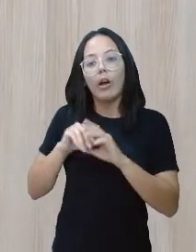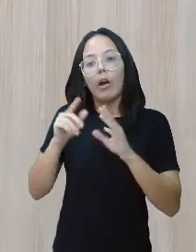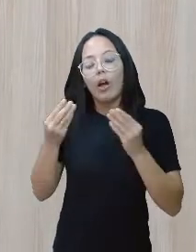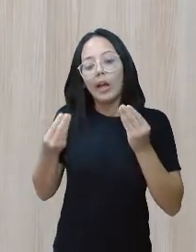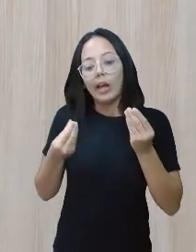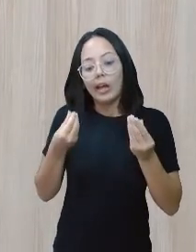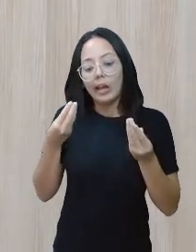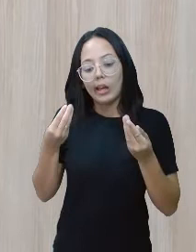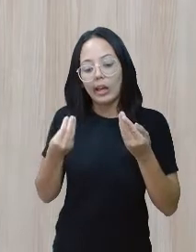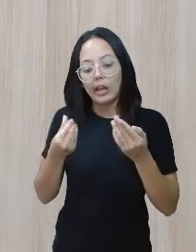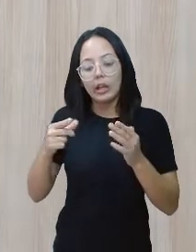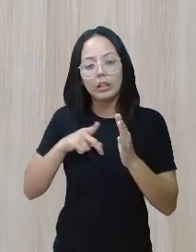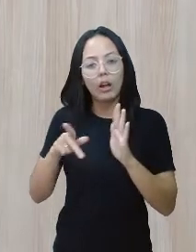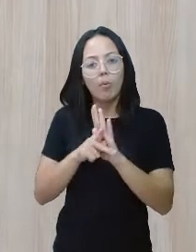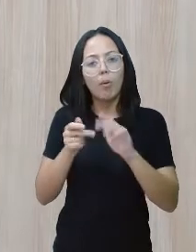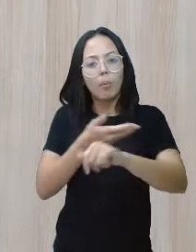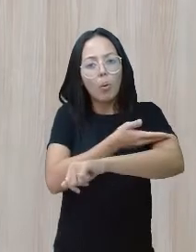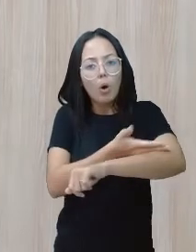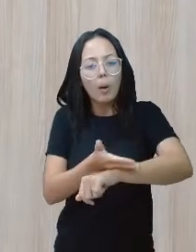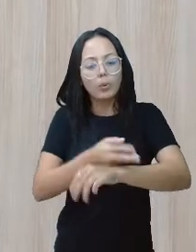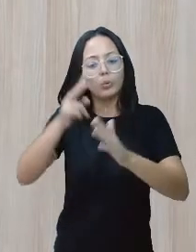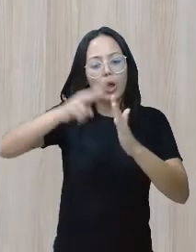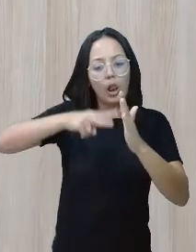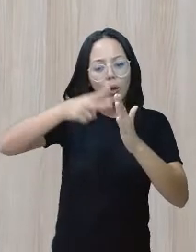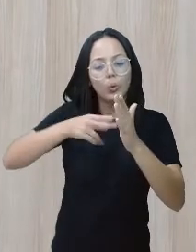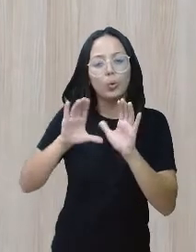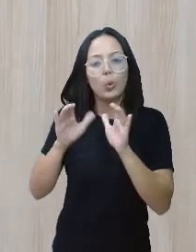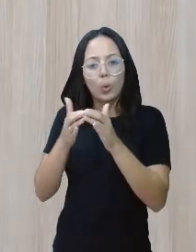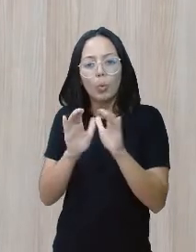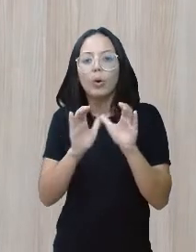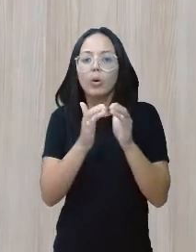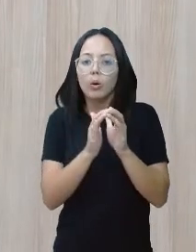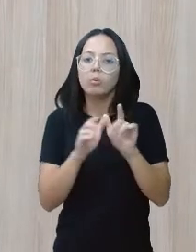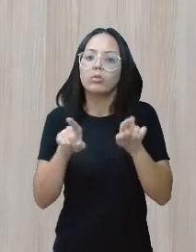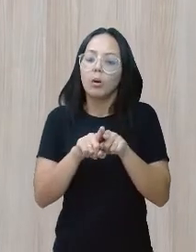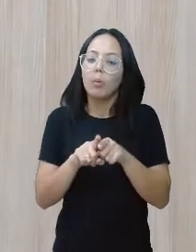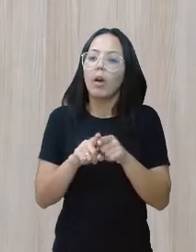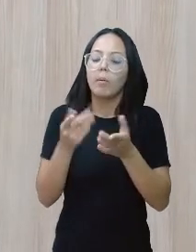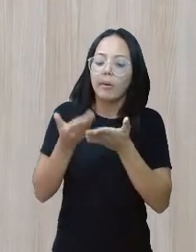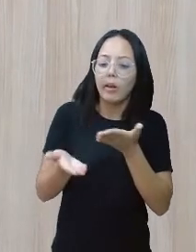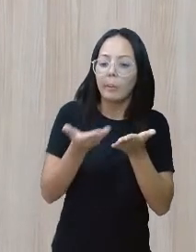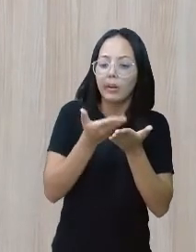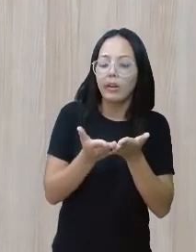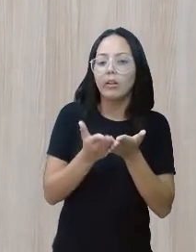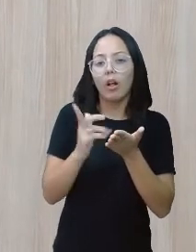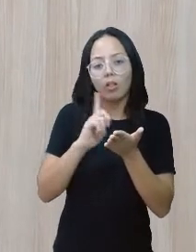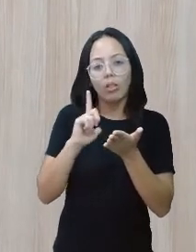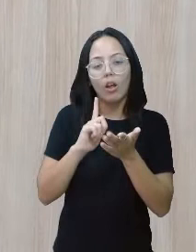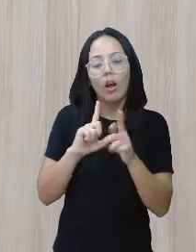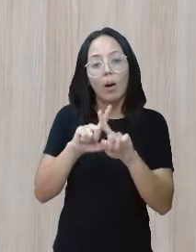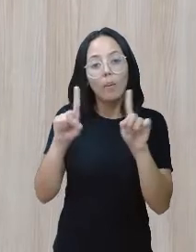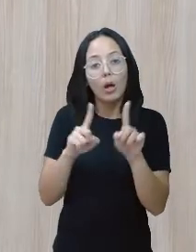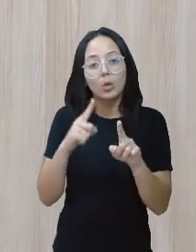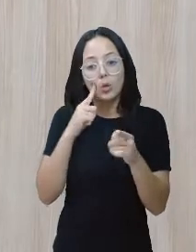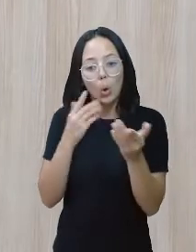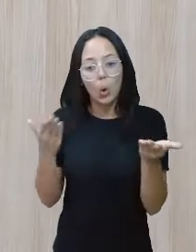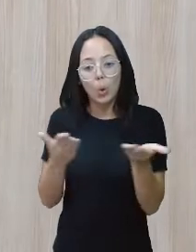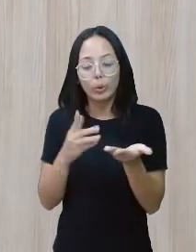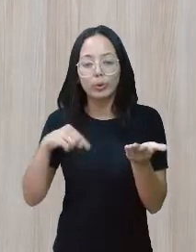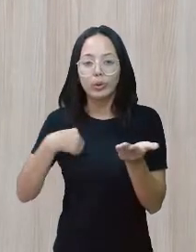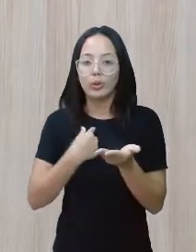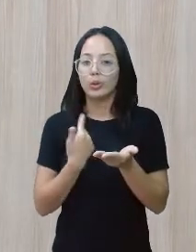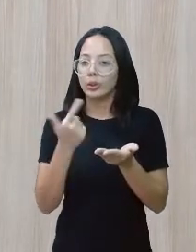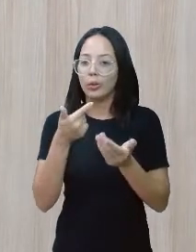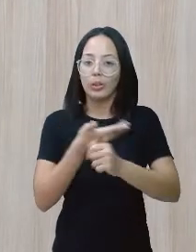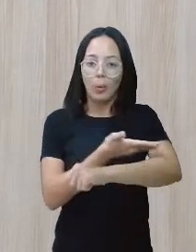esse hábito da leitura coletiva, em muitas perdidas, Hoje a gente não tem tanto